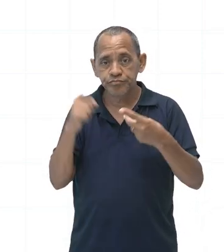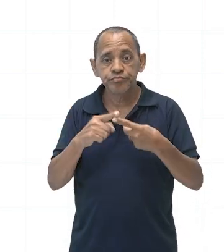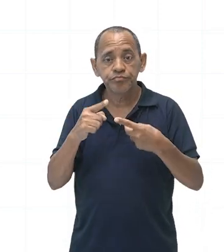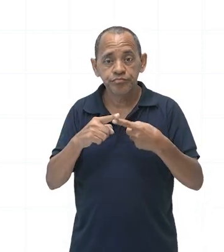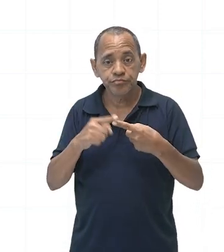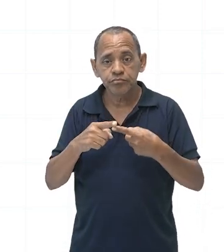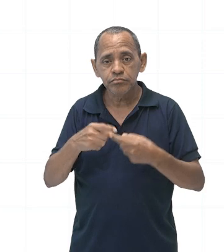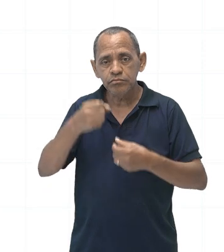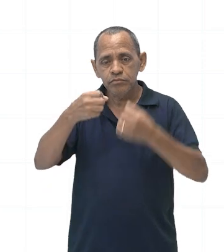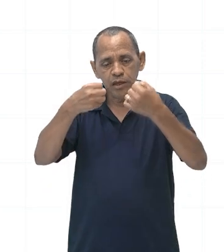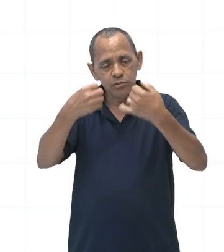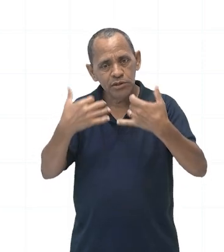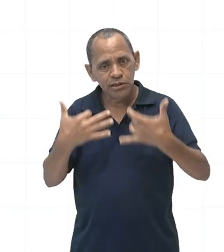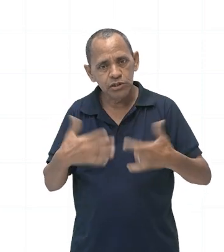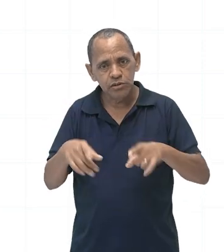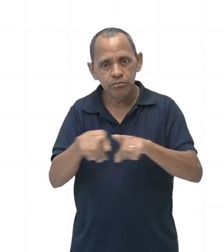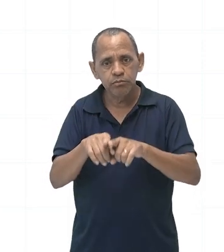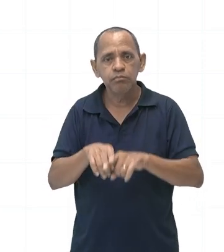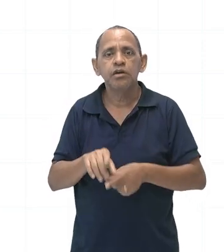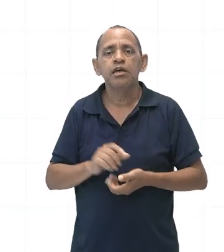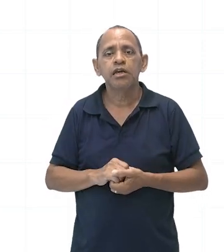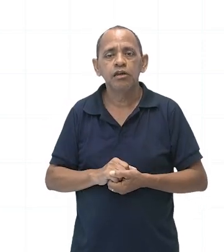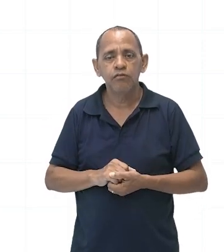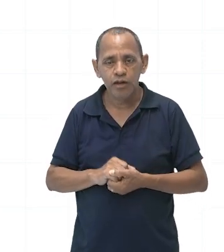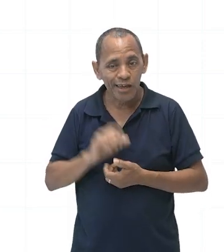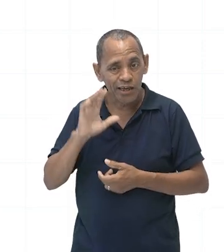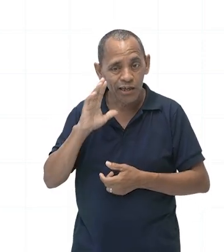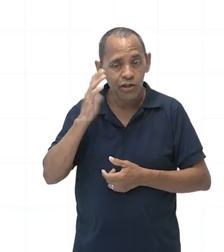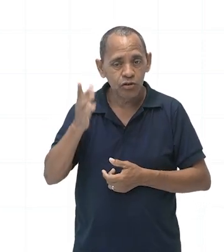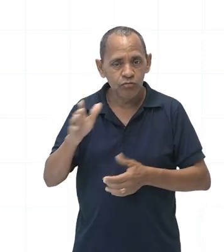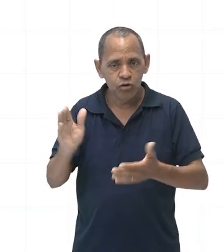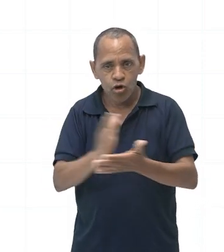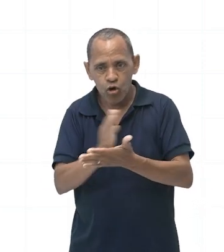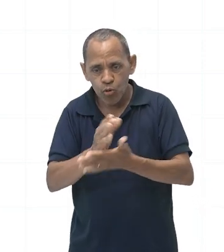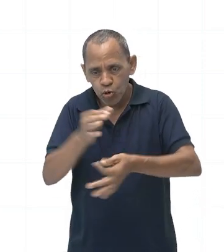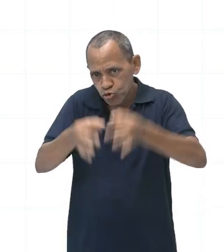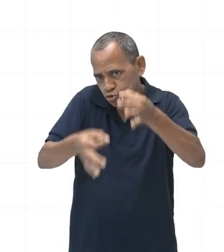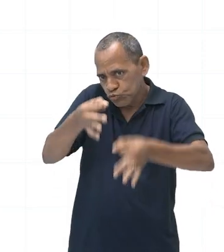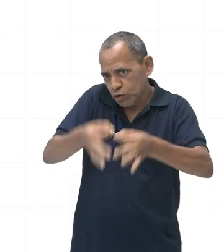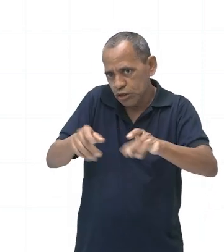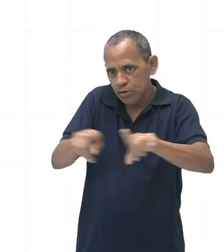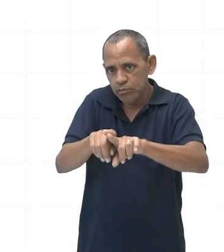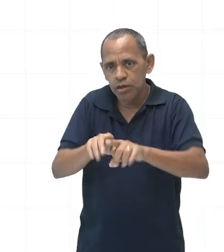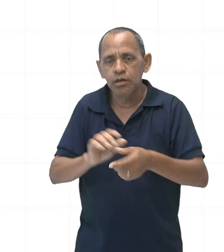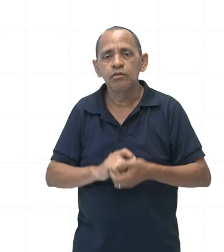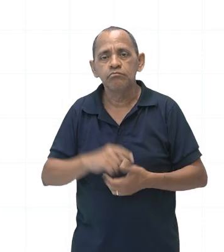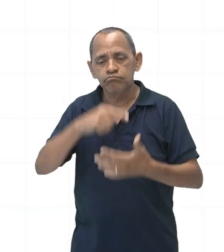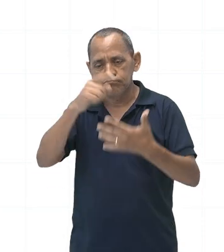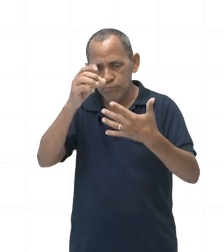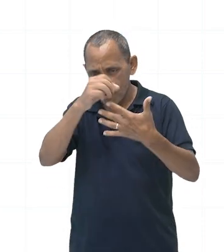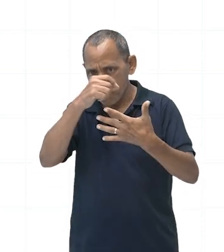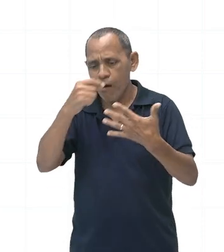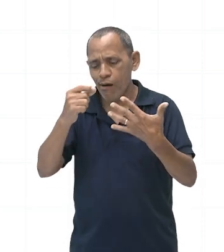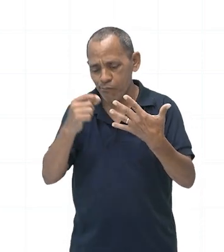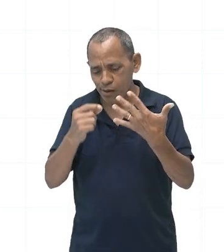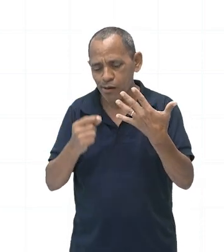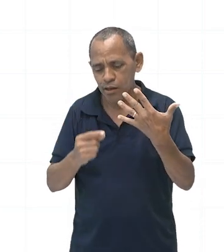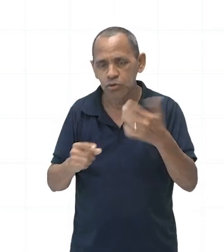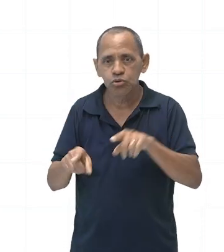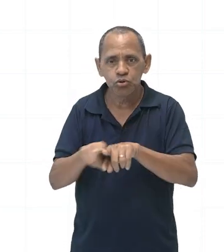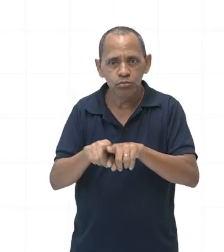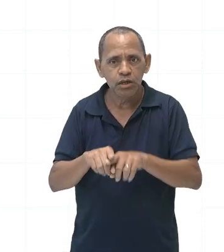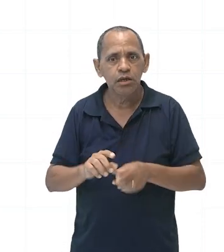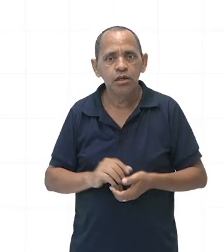vai justificar algo que foi dito antes. Então, tem o porquê, o que, o porquanto e o pois quando está antes do verbo. Olha